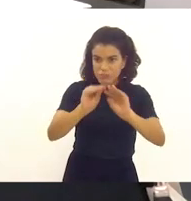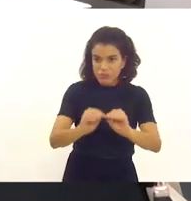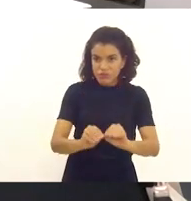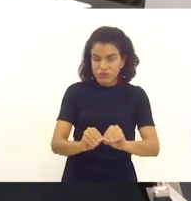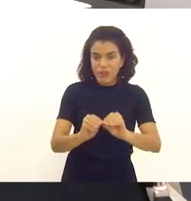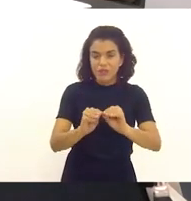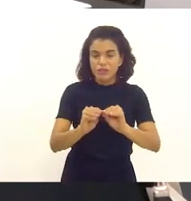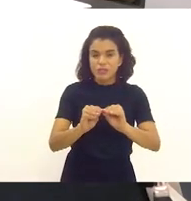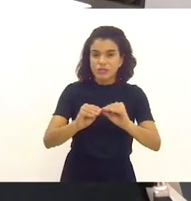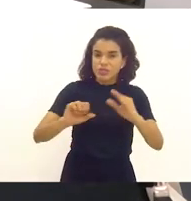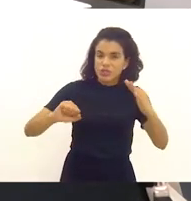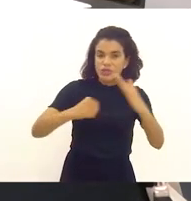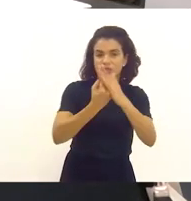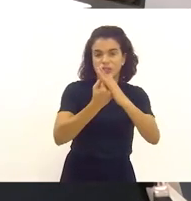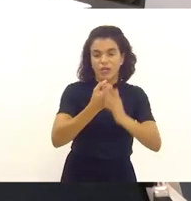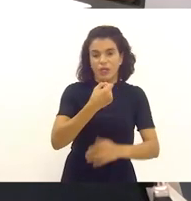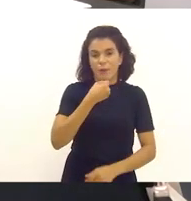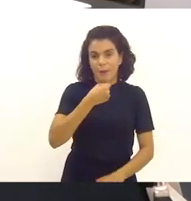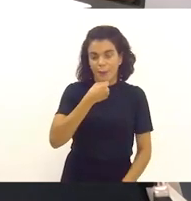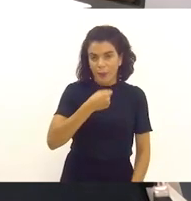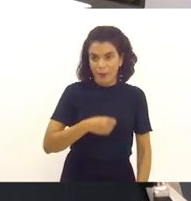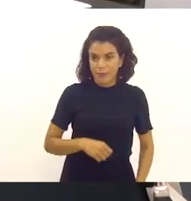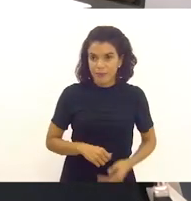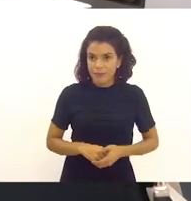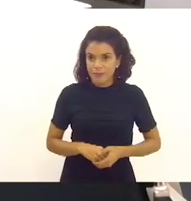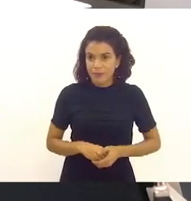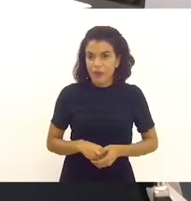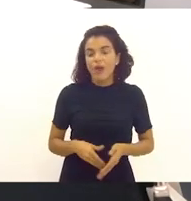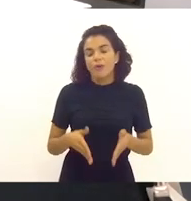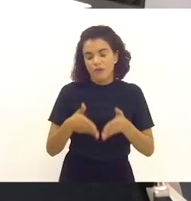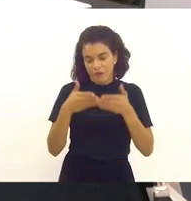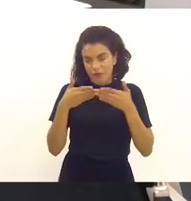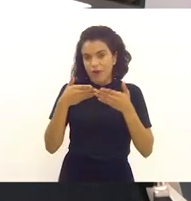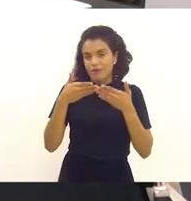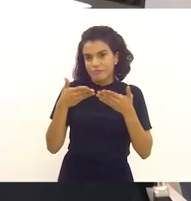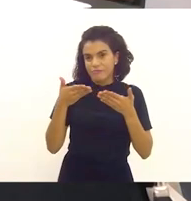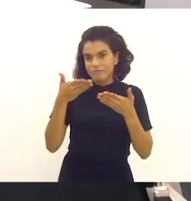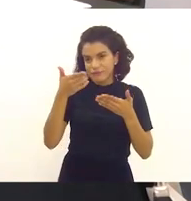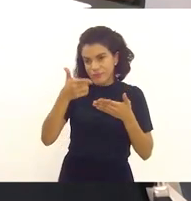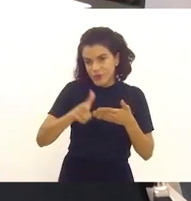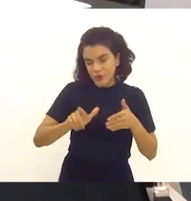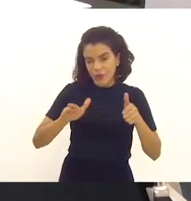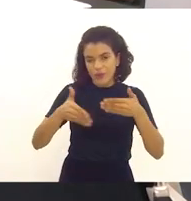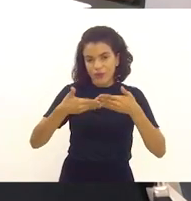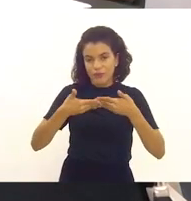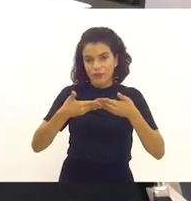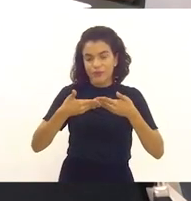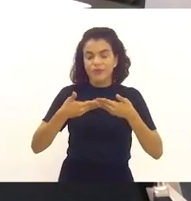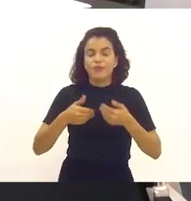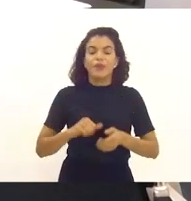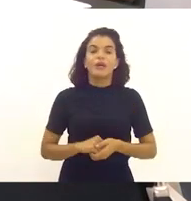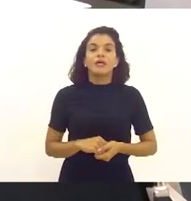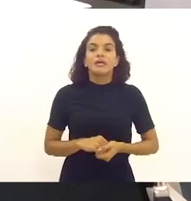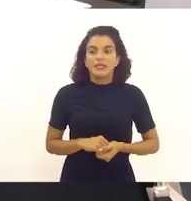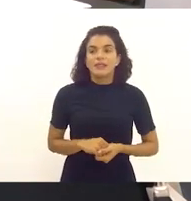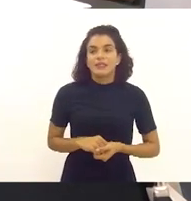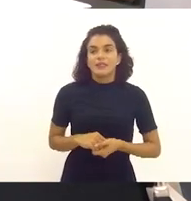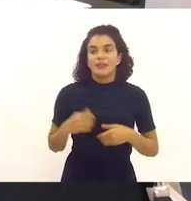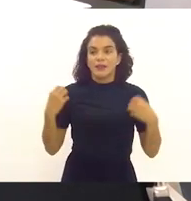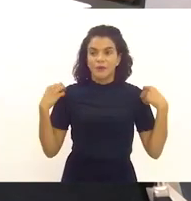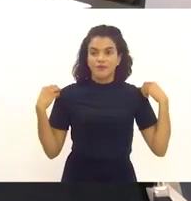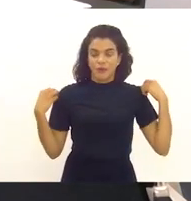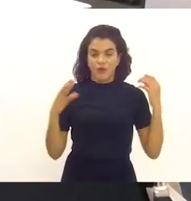por favor desliga o microfone obrigada por favor é encaminhe para conclusão senhor Renato sim